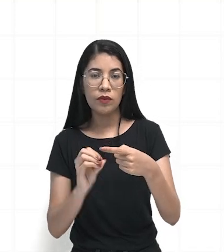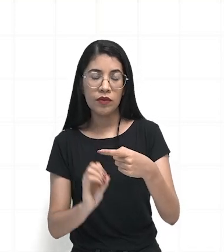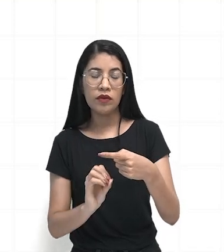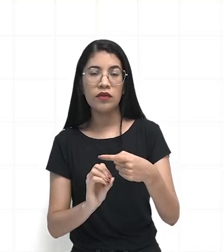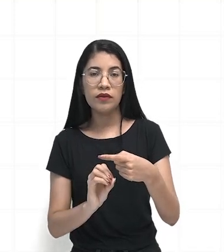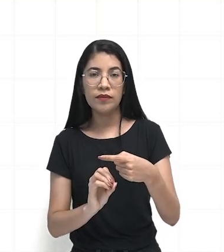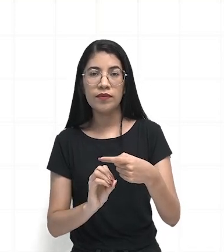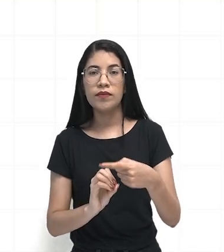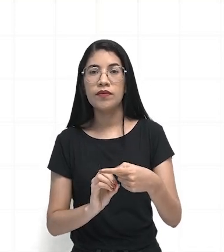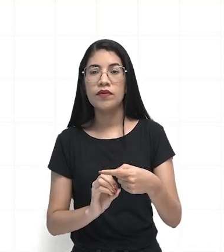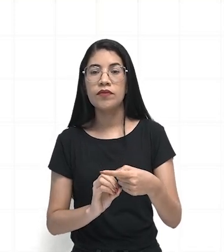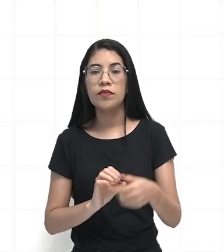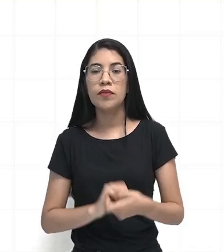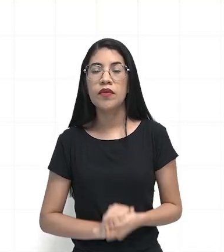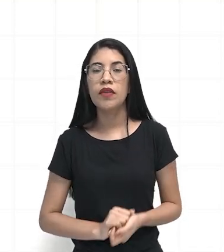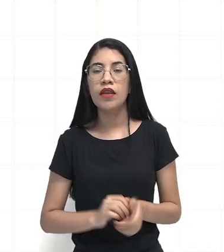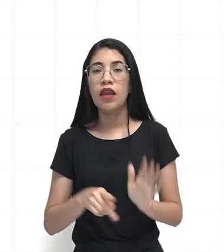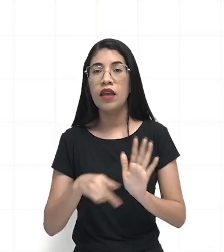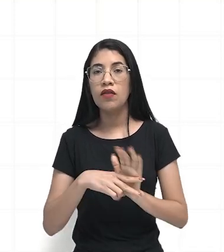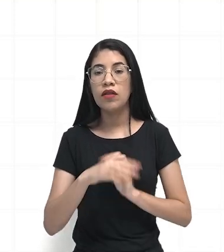30 é